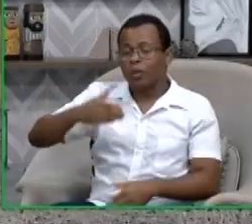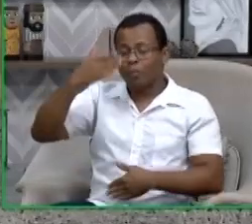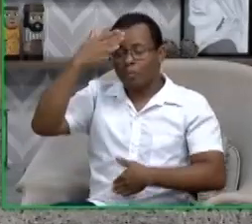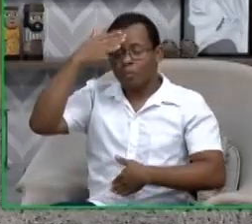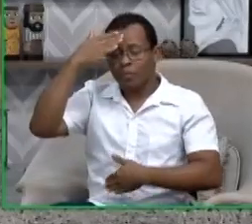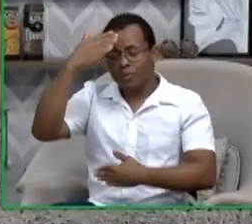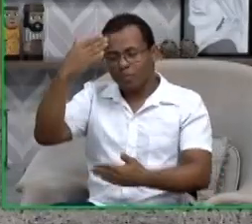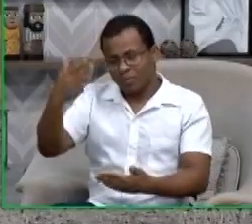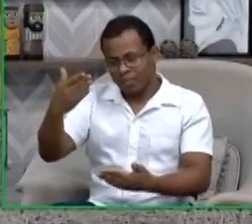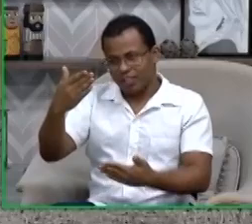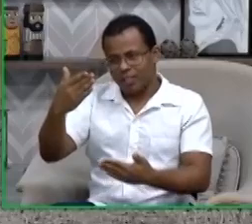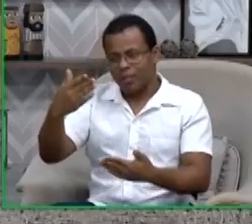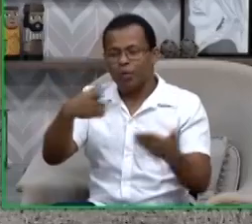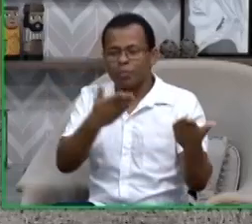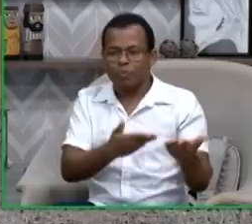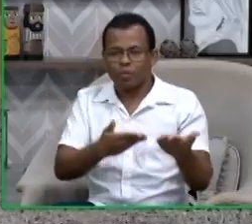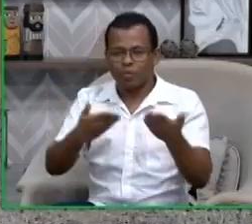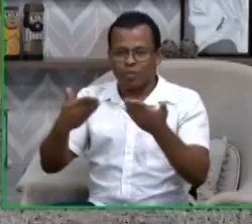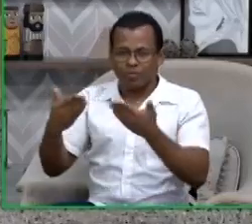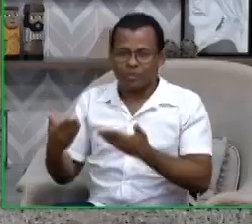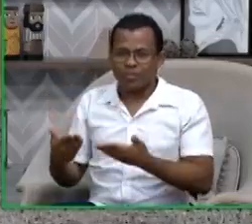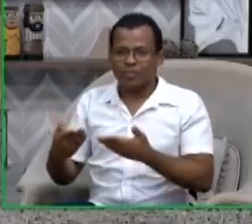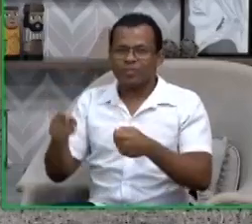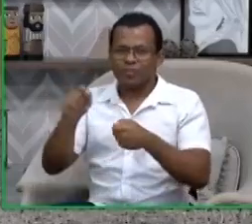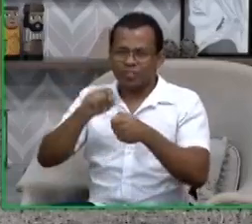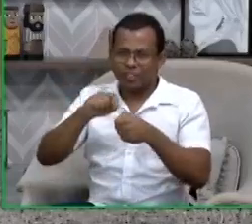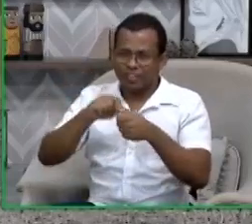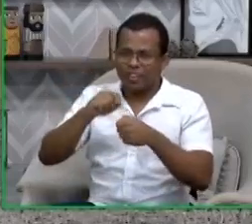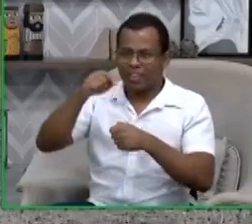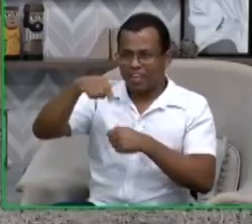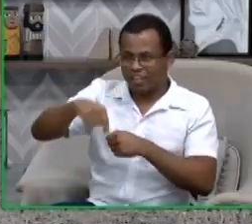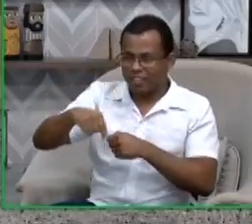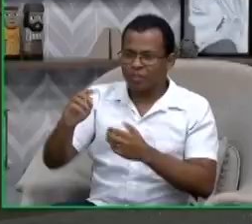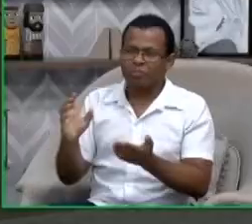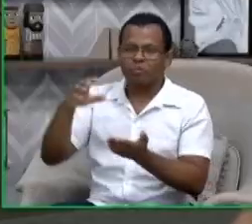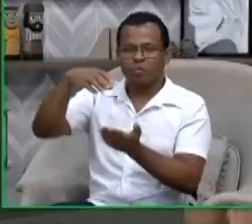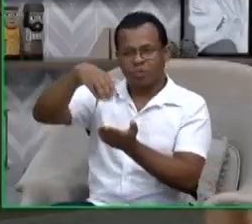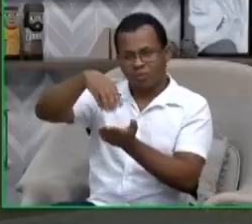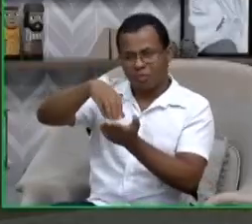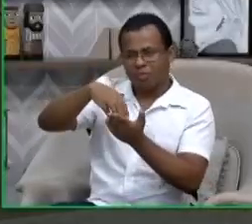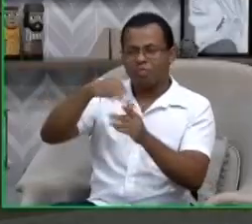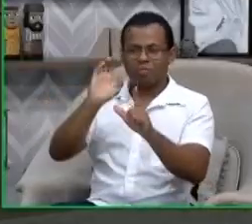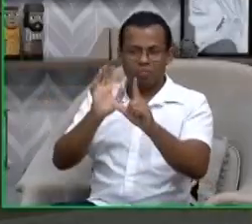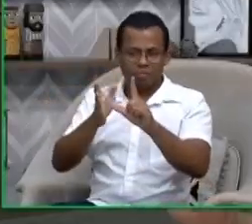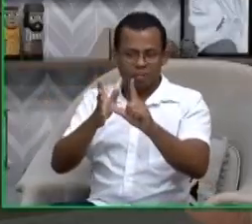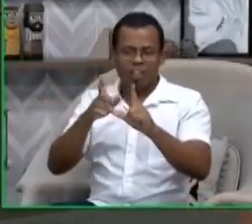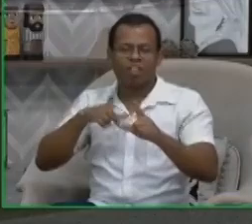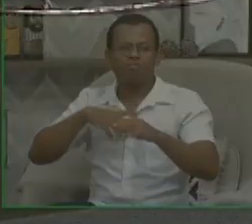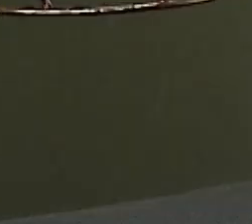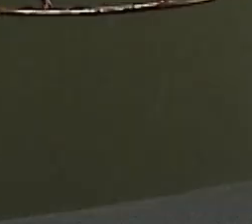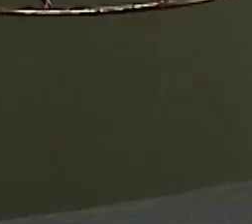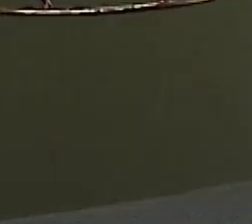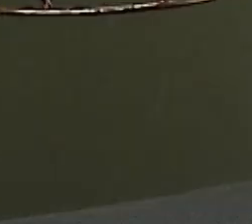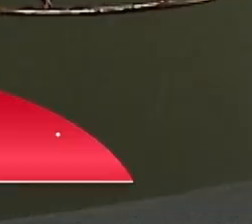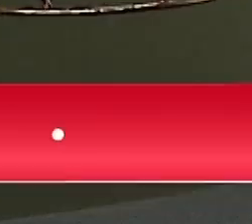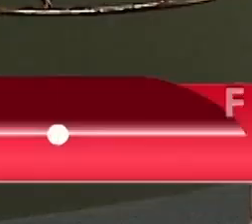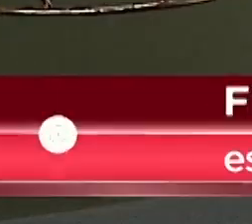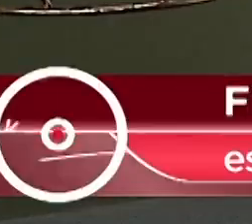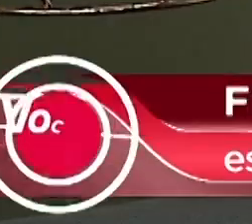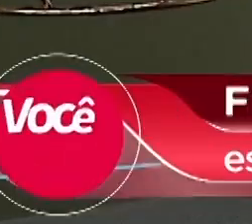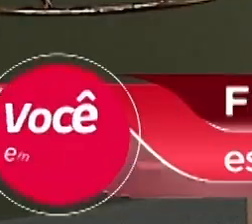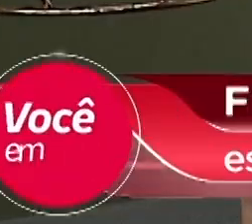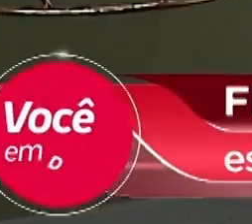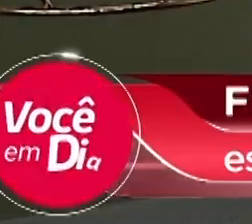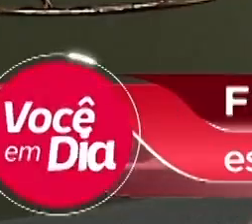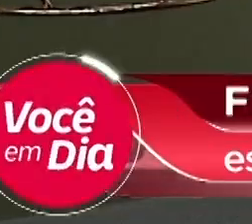obrigado pelo convite que nos foi feito aqui enquanto departamento para estar divulgando um pouco dos nossos trabalhos e